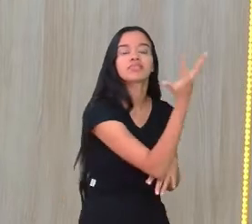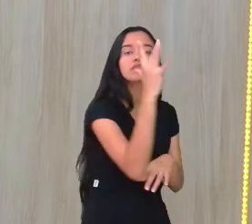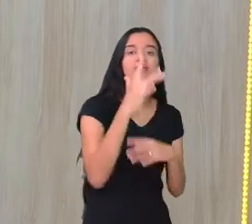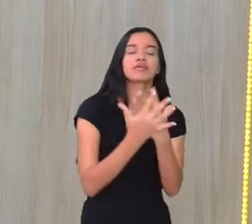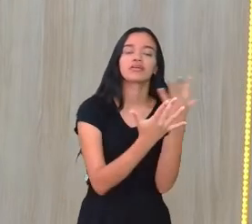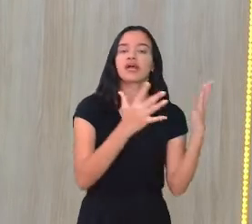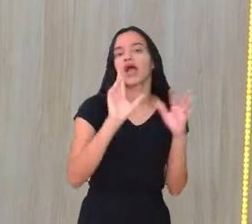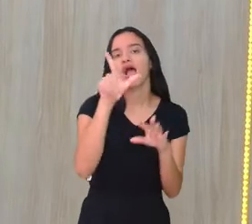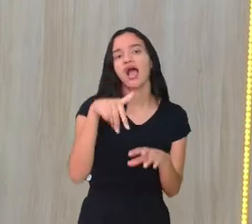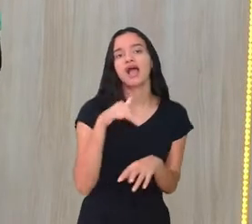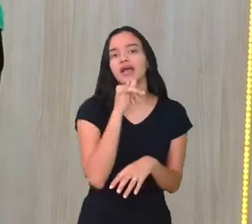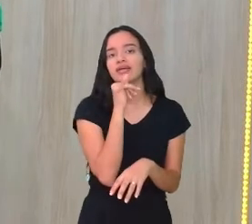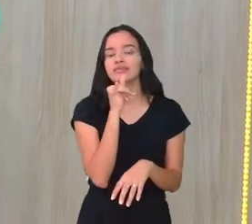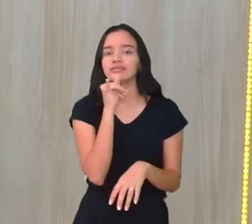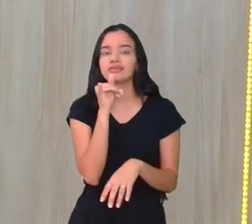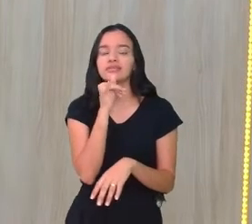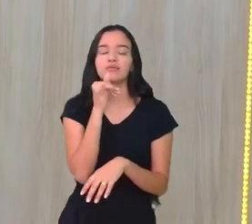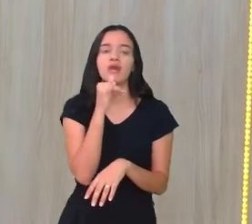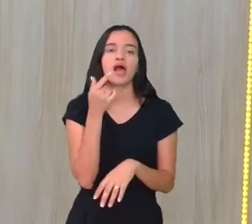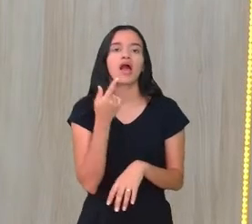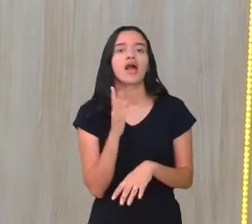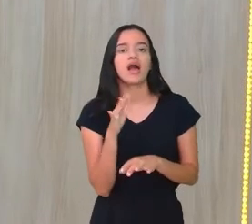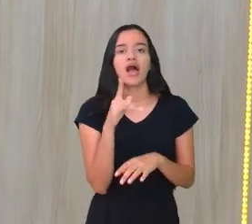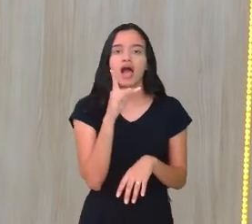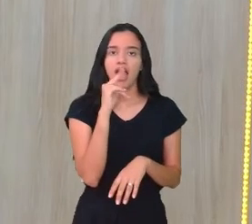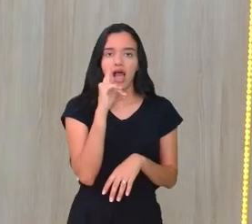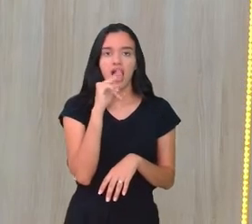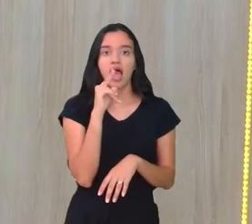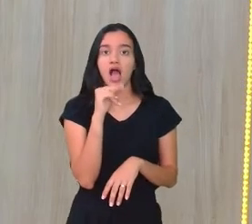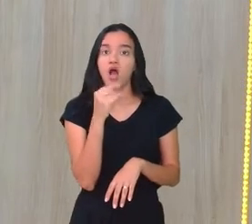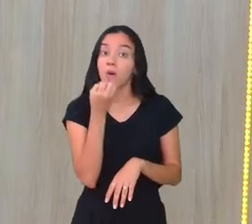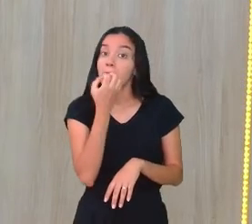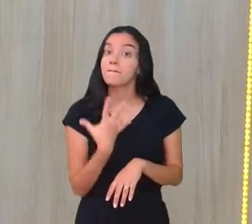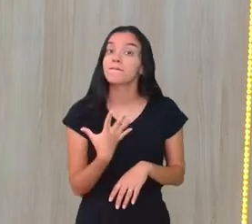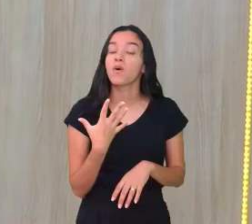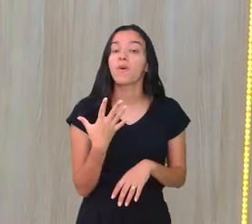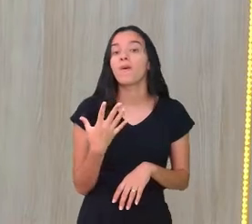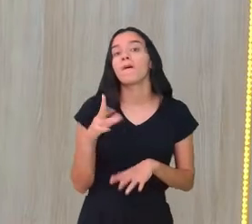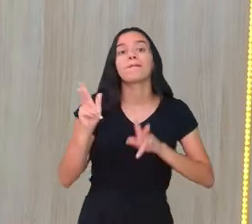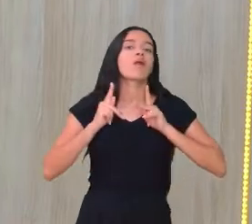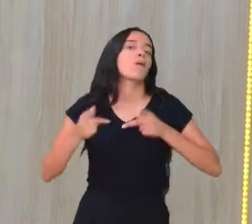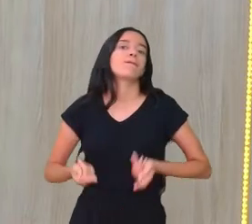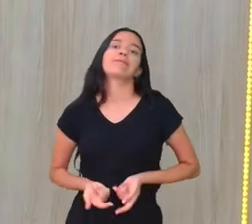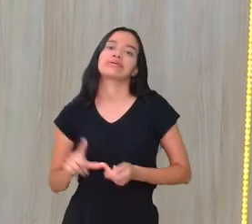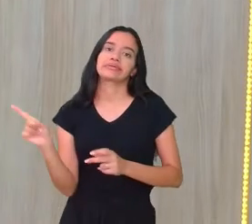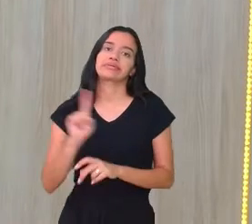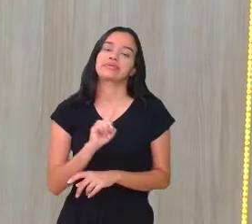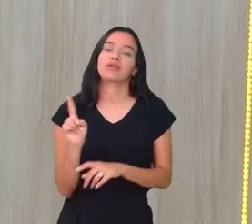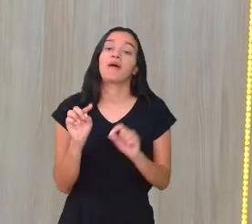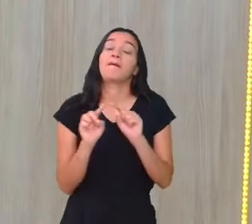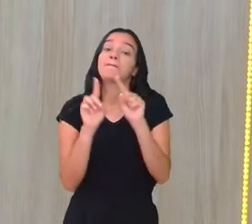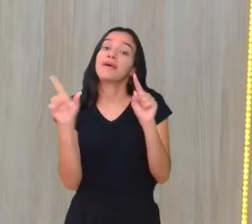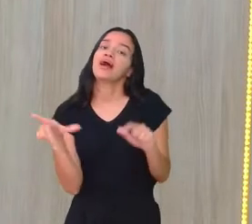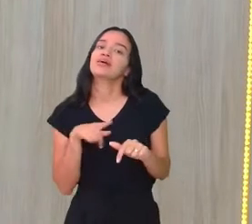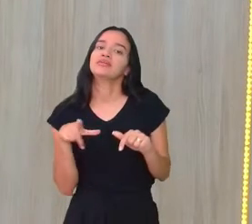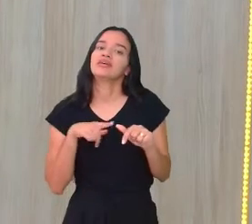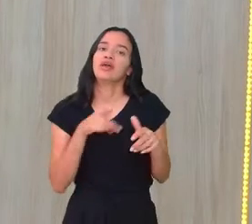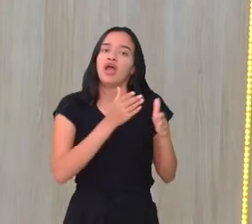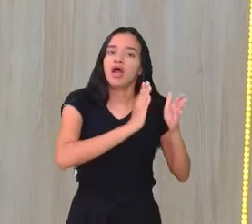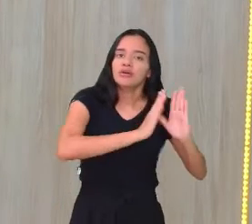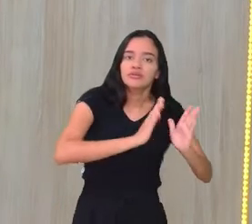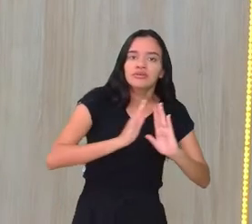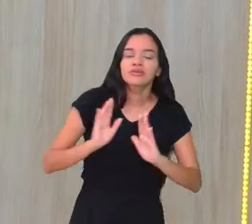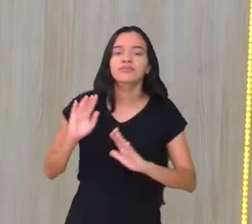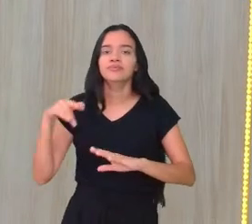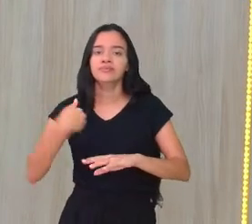está adequada para o uso humano, né? Então, creio que tem que haver outros processos, tá?